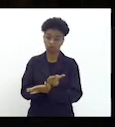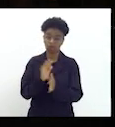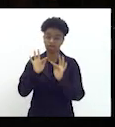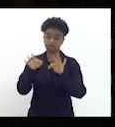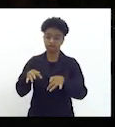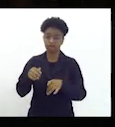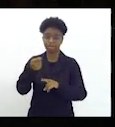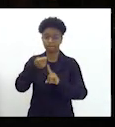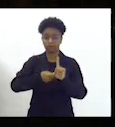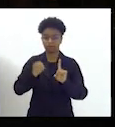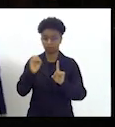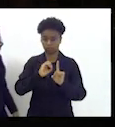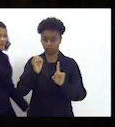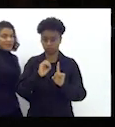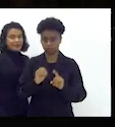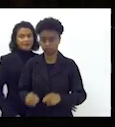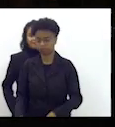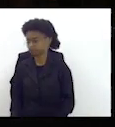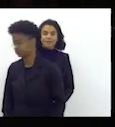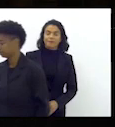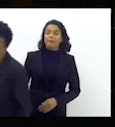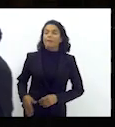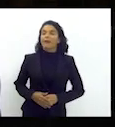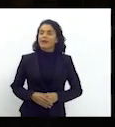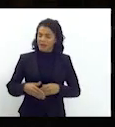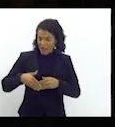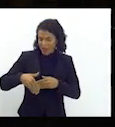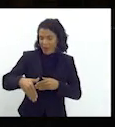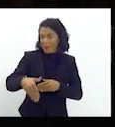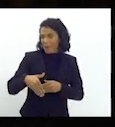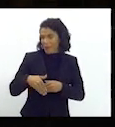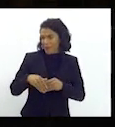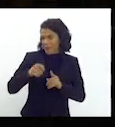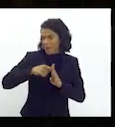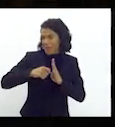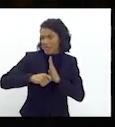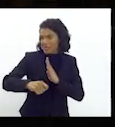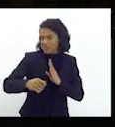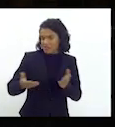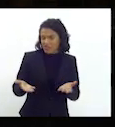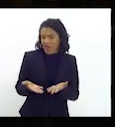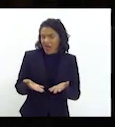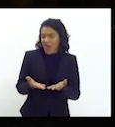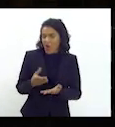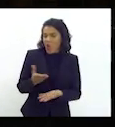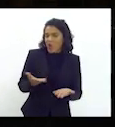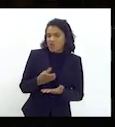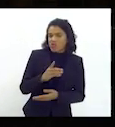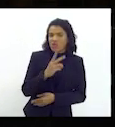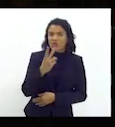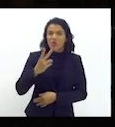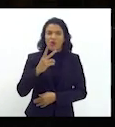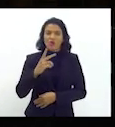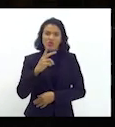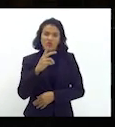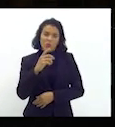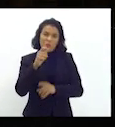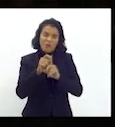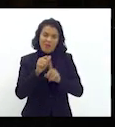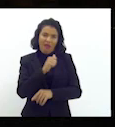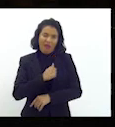do mês de outubro deste ano daqui a pouco nós estamos no dia 2 de Agosto